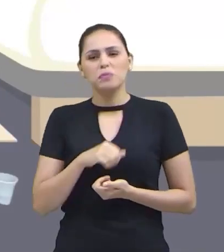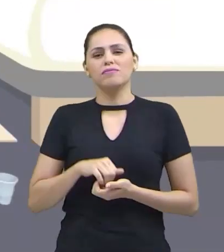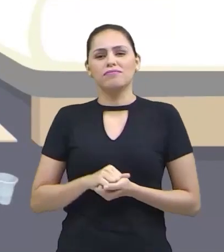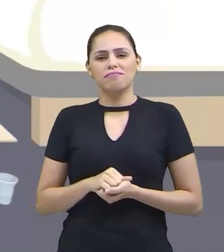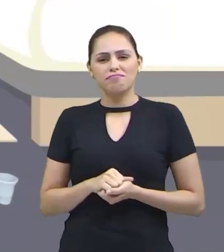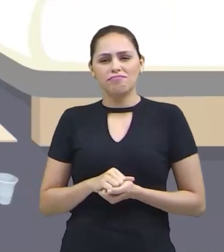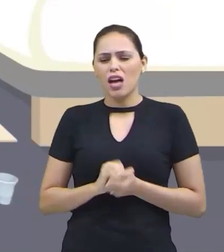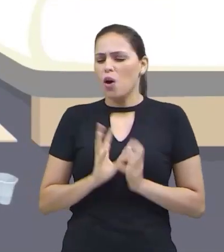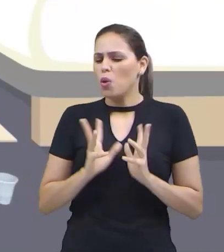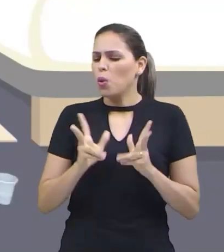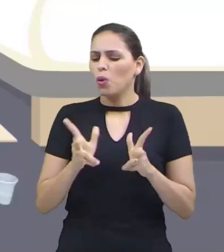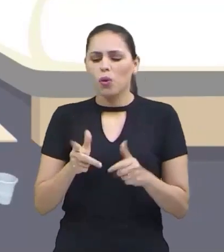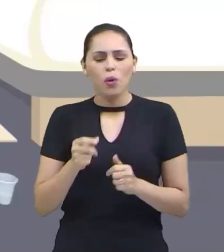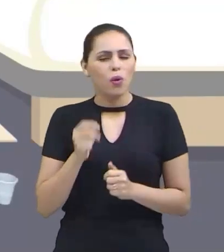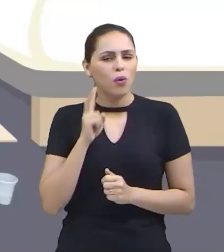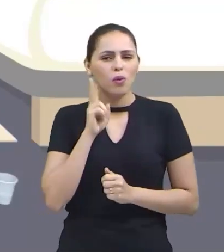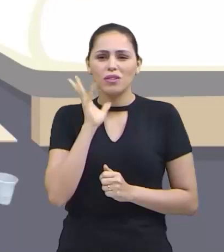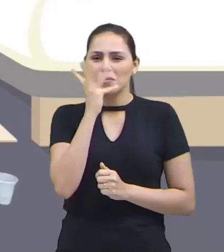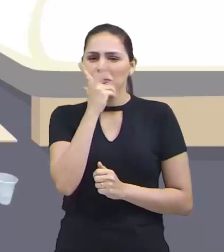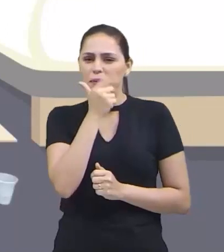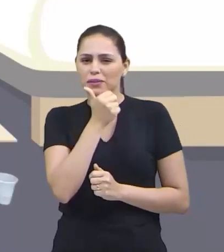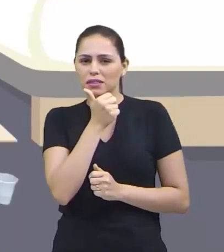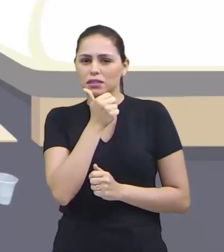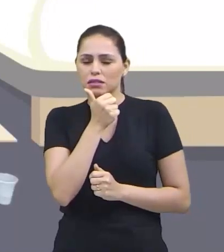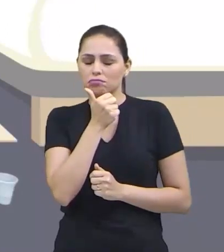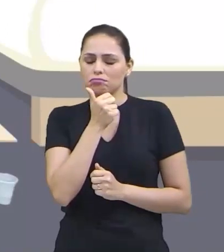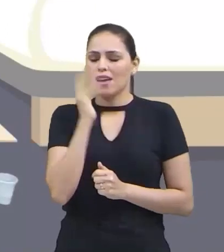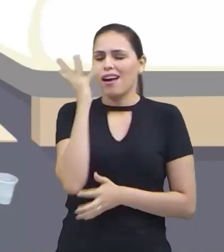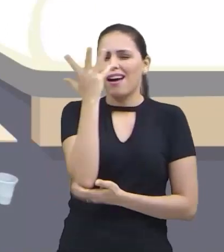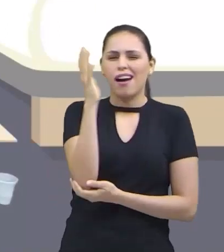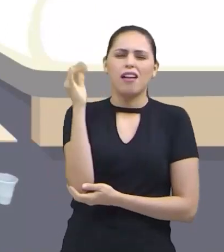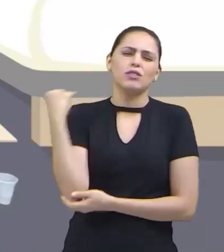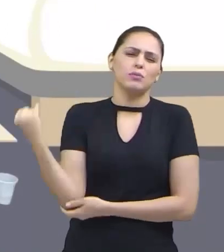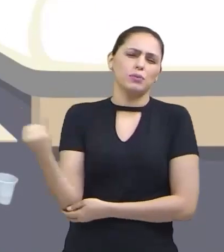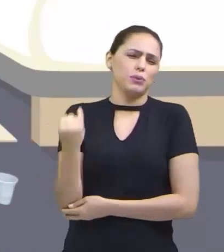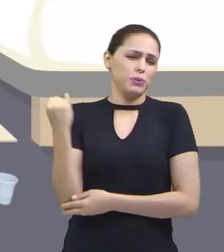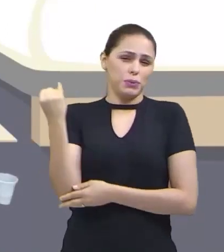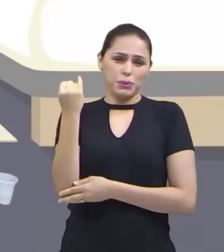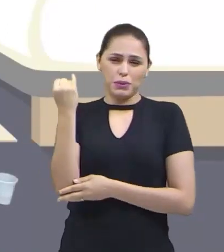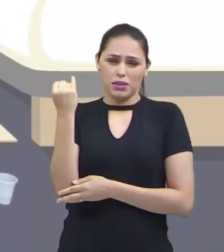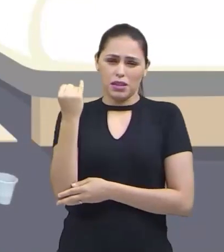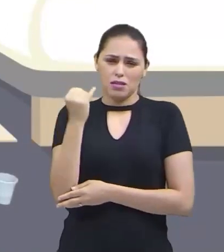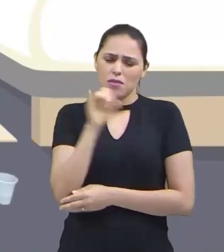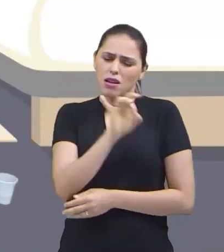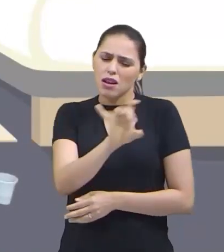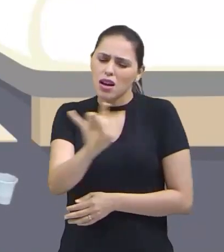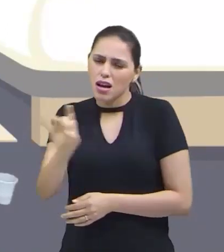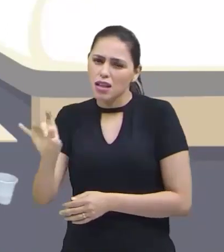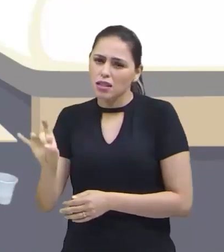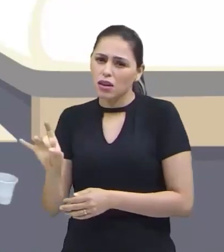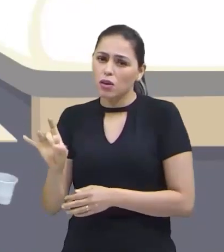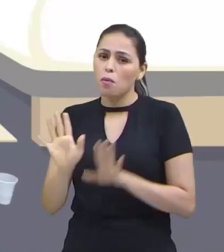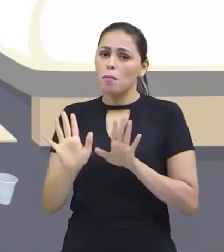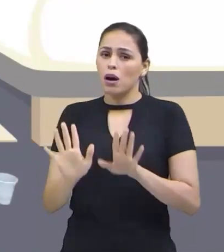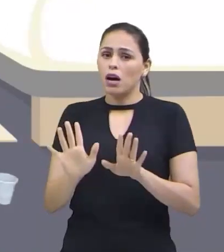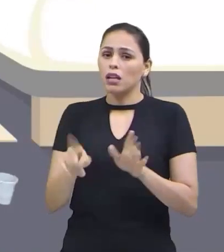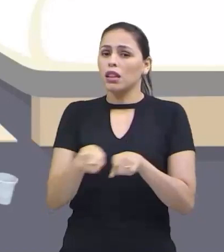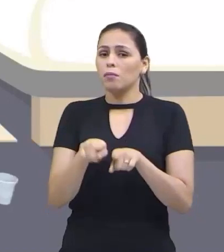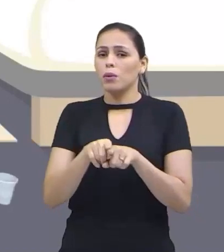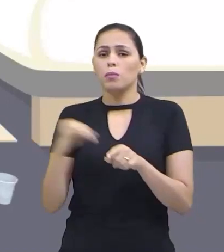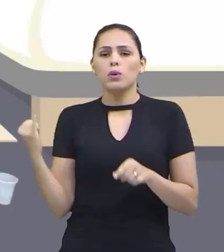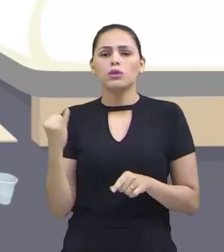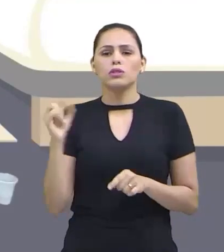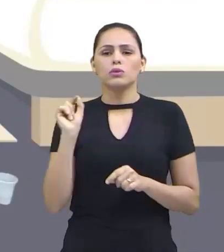Quanta árvore bonita! Como as árvores são importantes pra gente, né? Mas mais importante do que as árvores é a gente poder